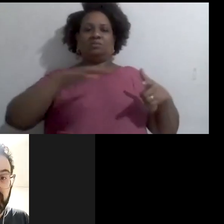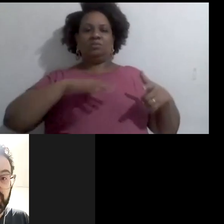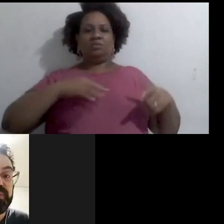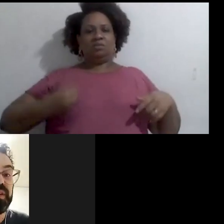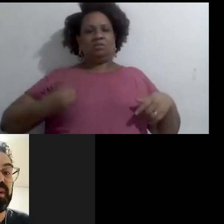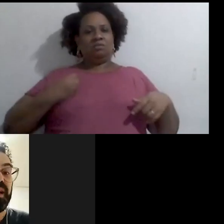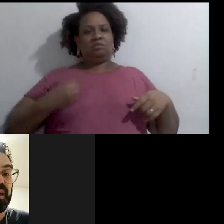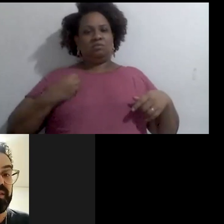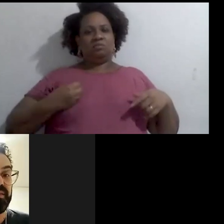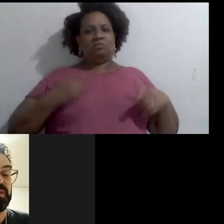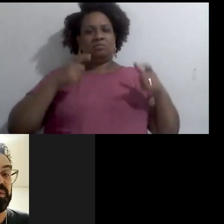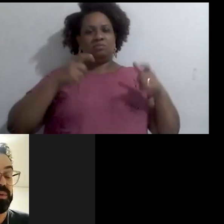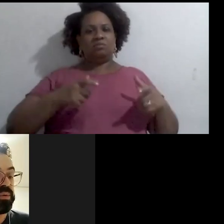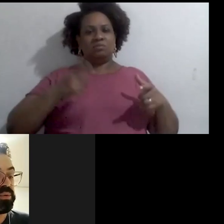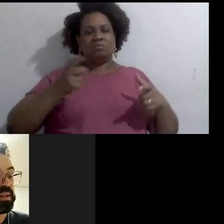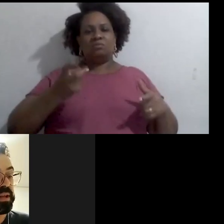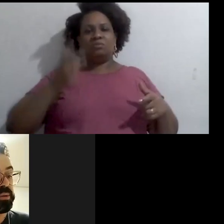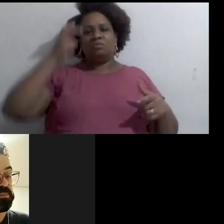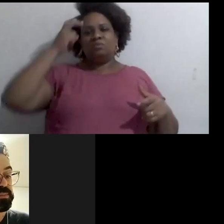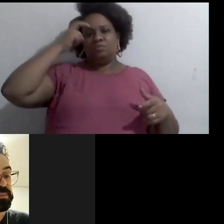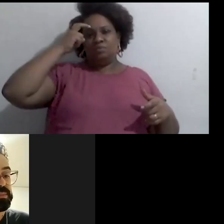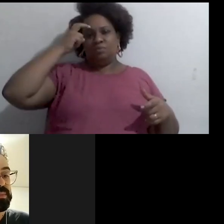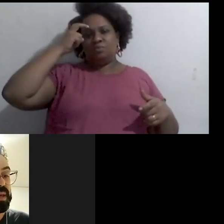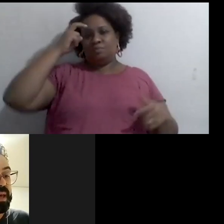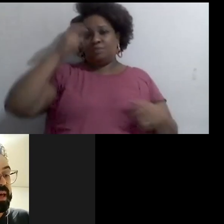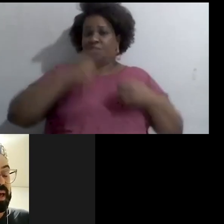também pela cultura viva que existe no interior.